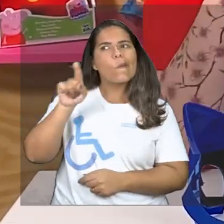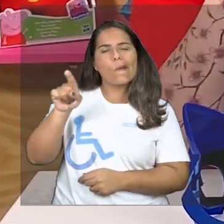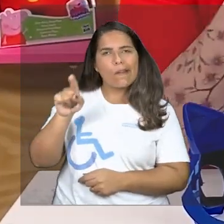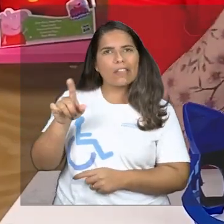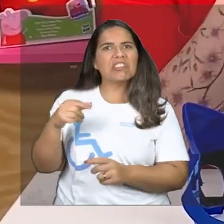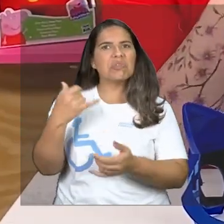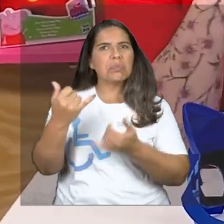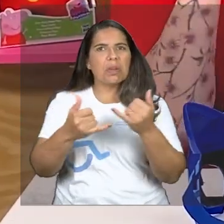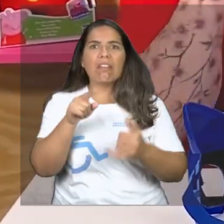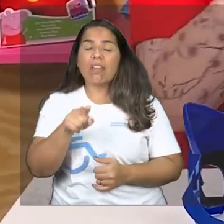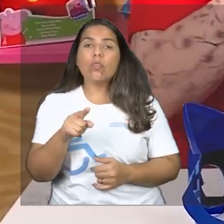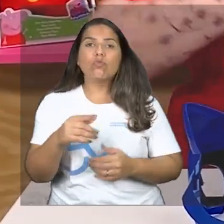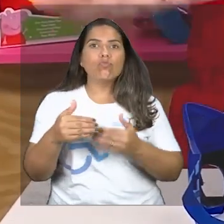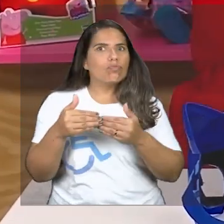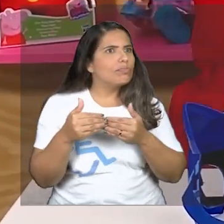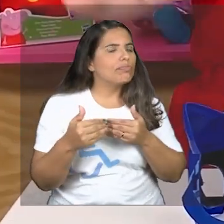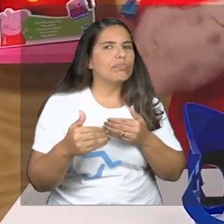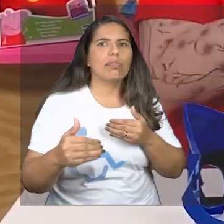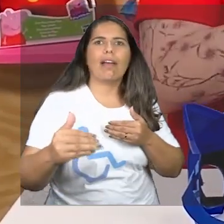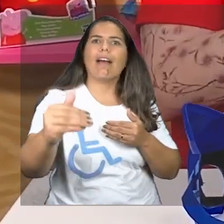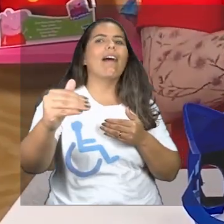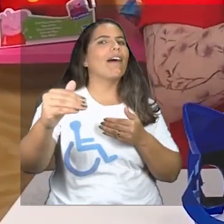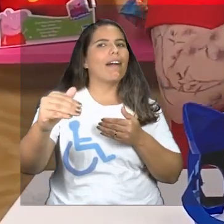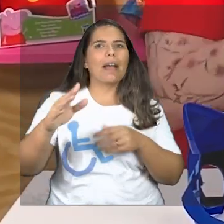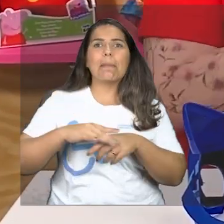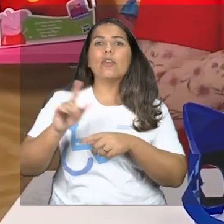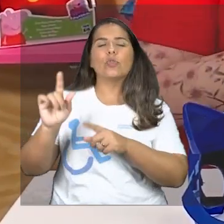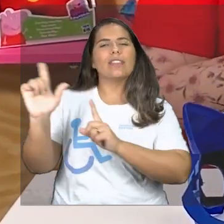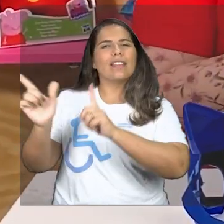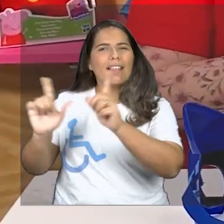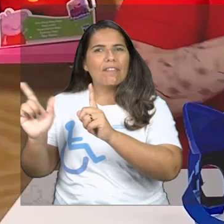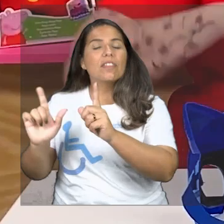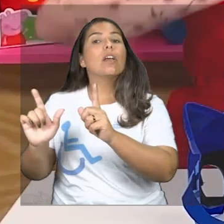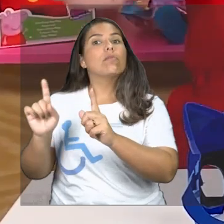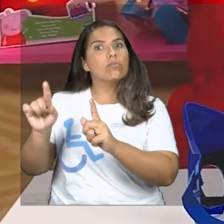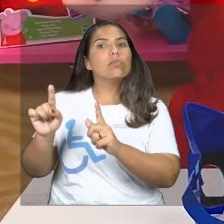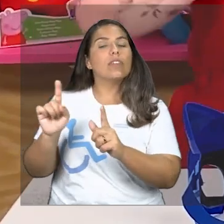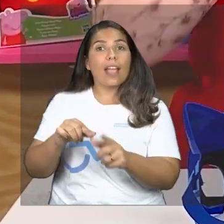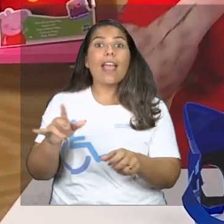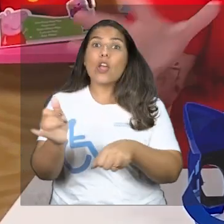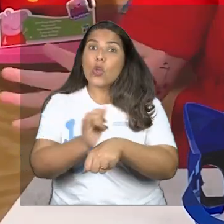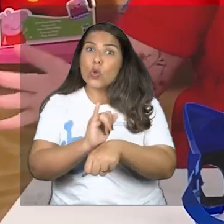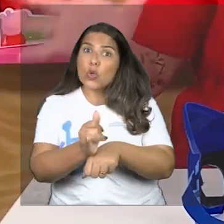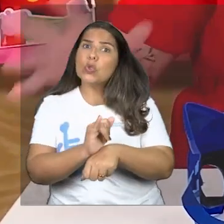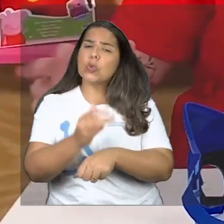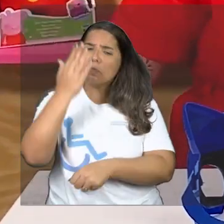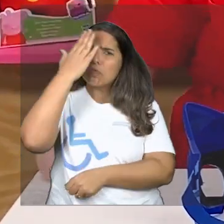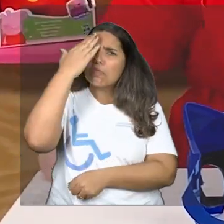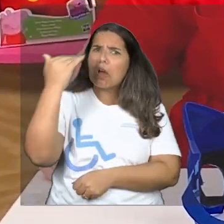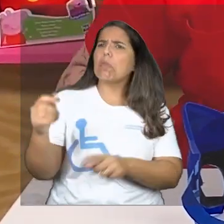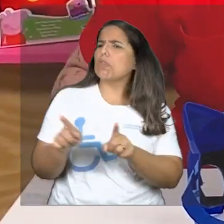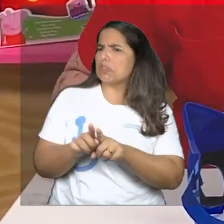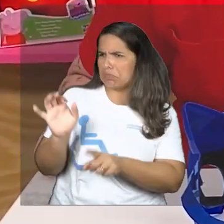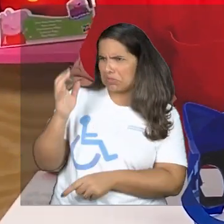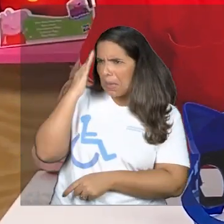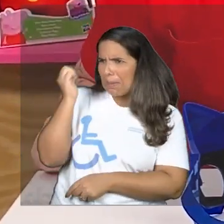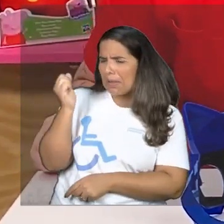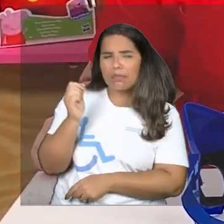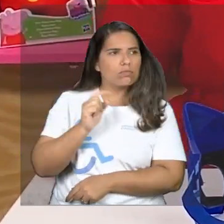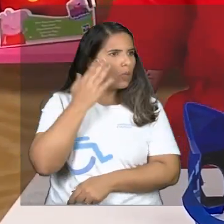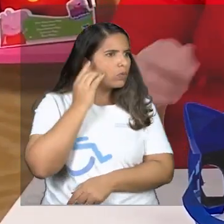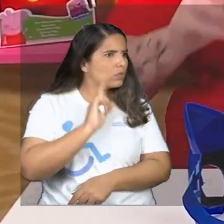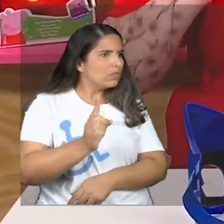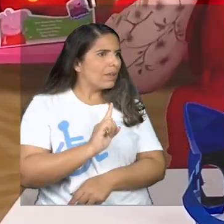dos PJ Masks, que ultrapassa a série animada que passa na televisão. Eles são os youtubers de sucesso também, você sabia, Lucas?